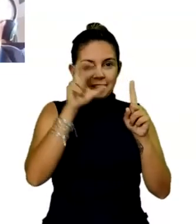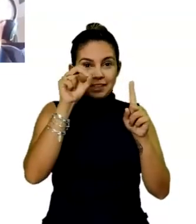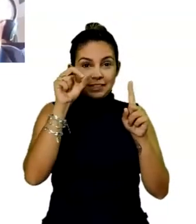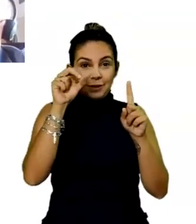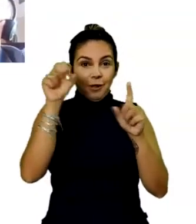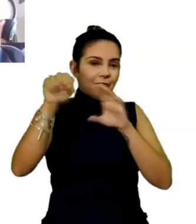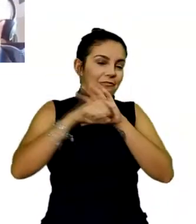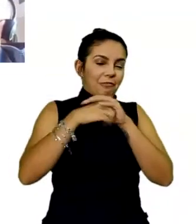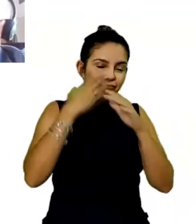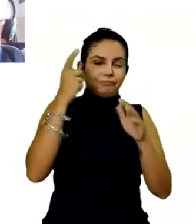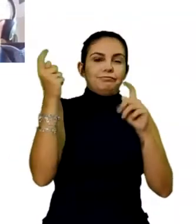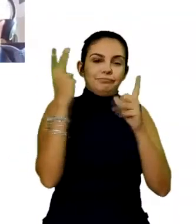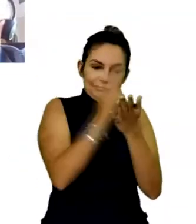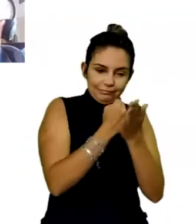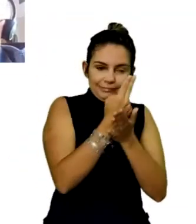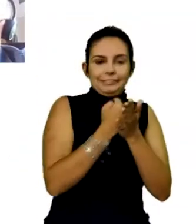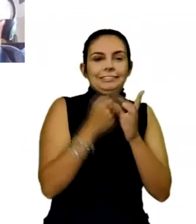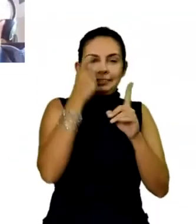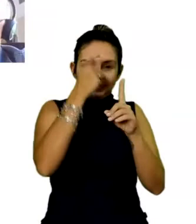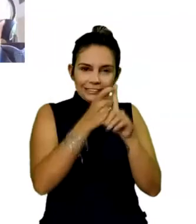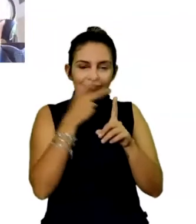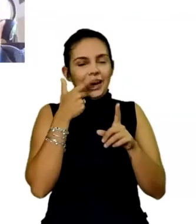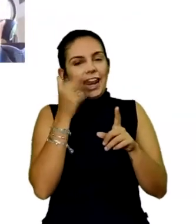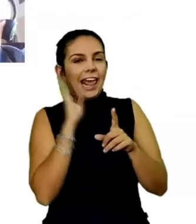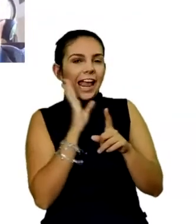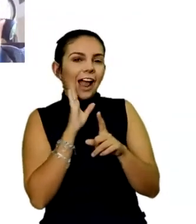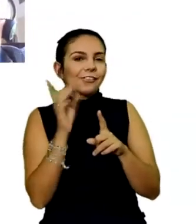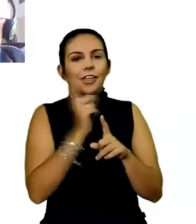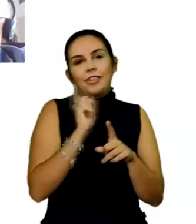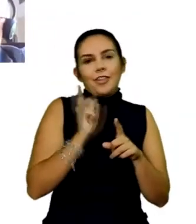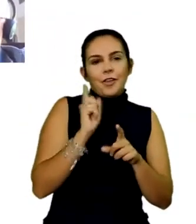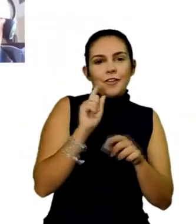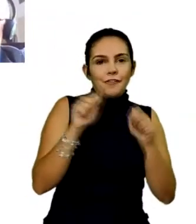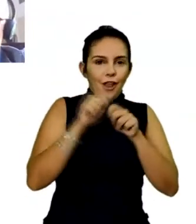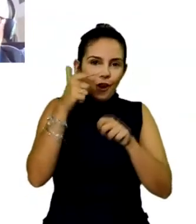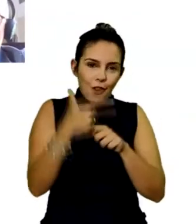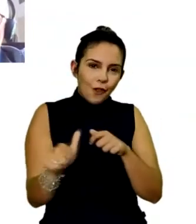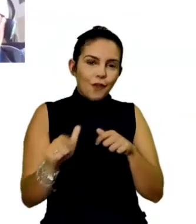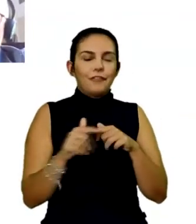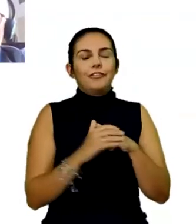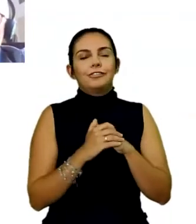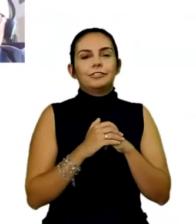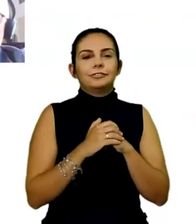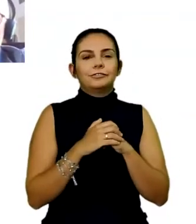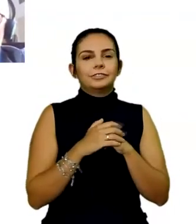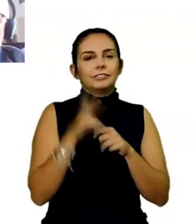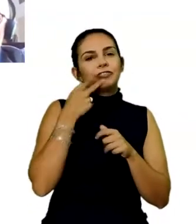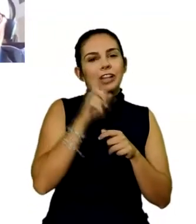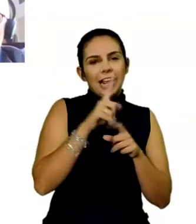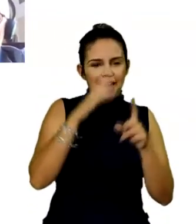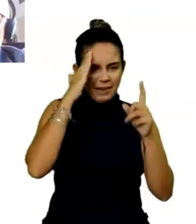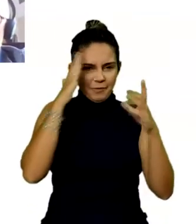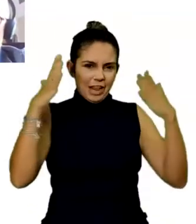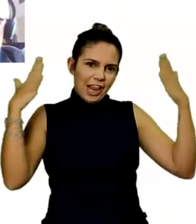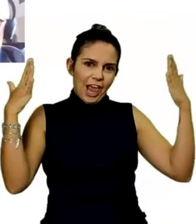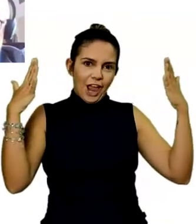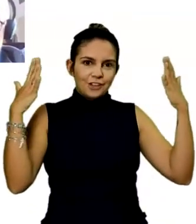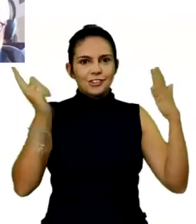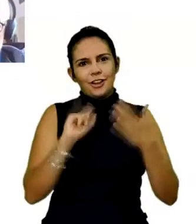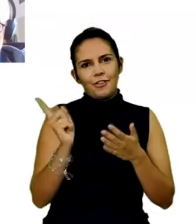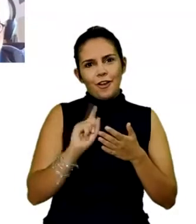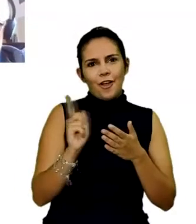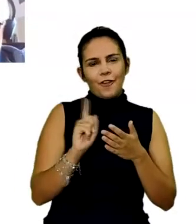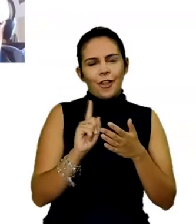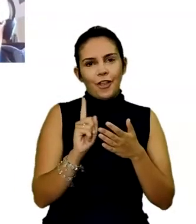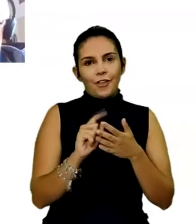50 vezes. Ele fala, não, isso está legal. Não, vamos fazer de novo. Não, esse está com a cabeça muito grande. Não,